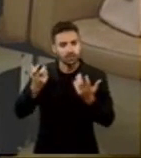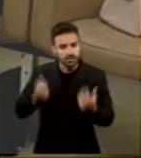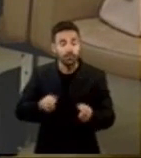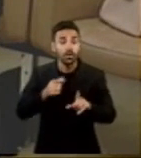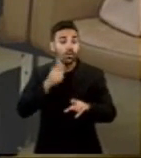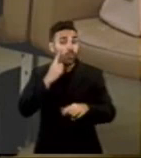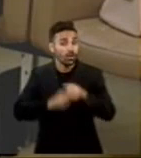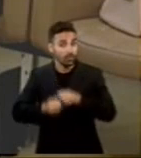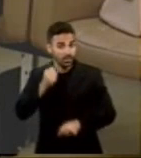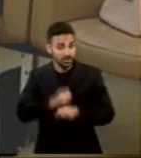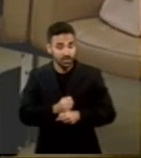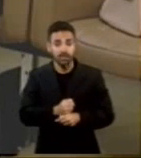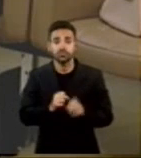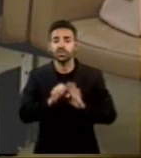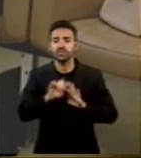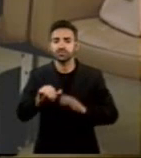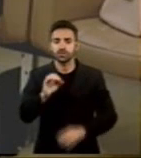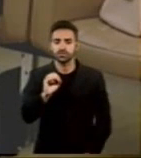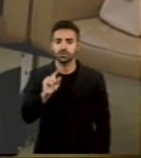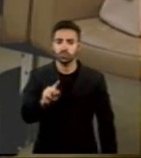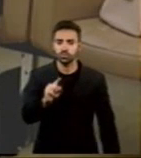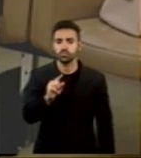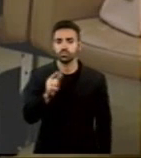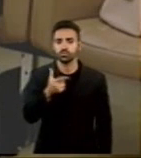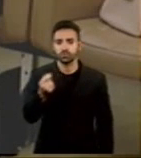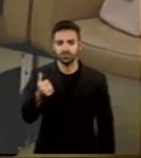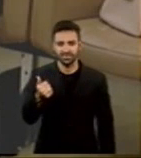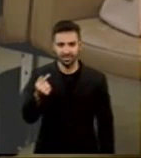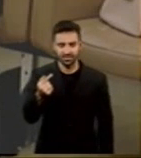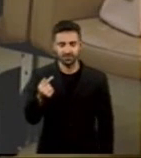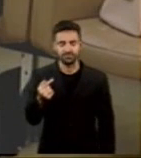saiu o edital 01/2017